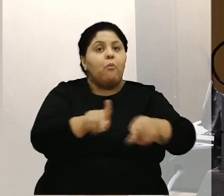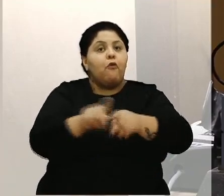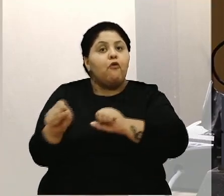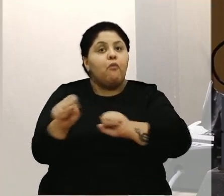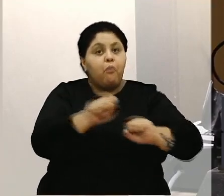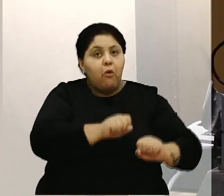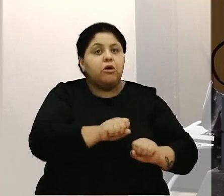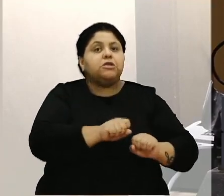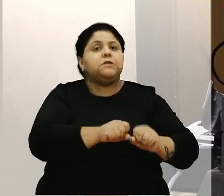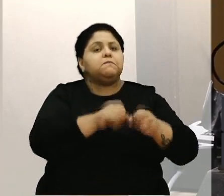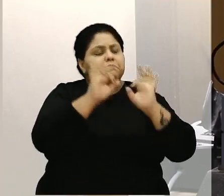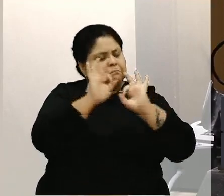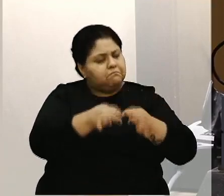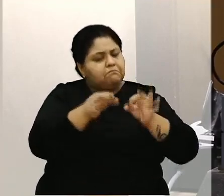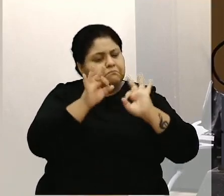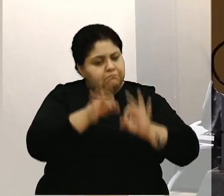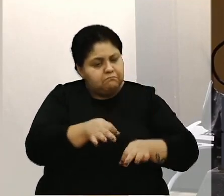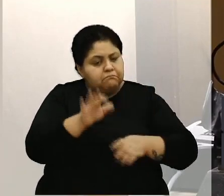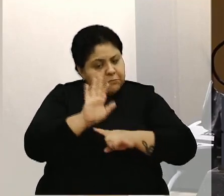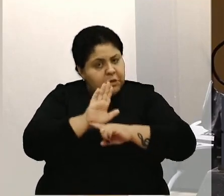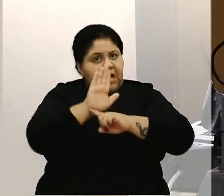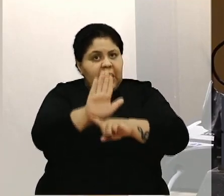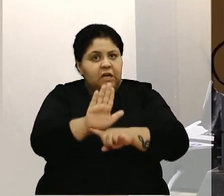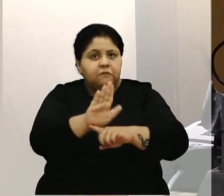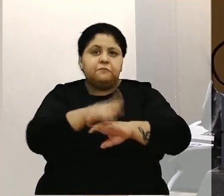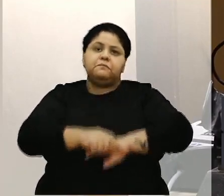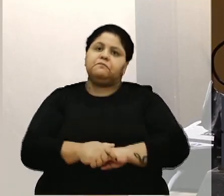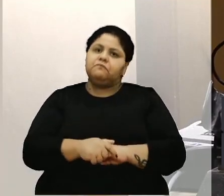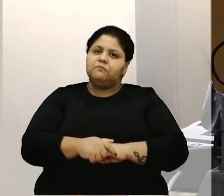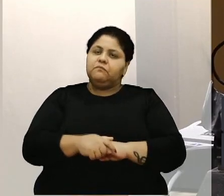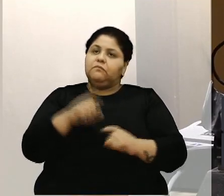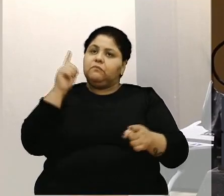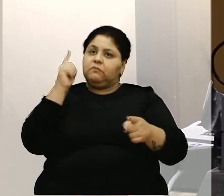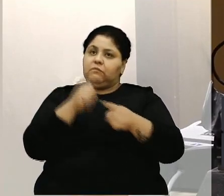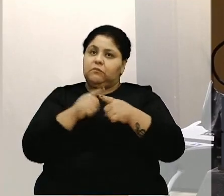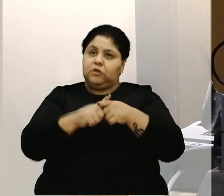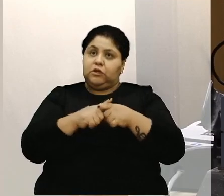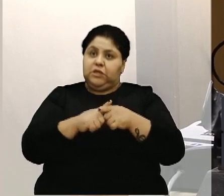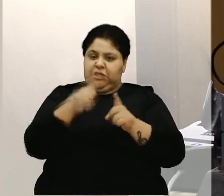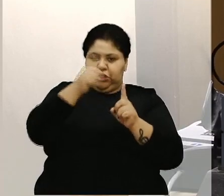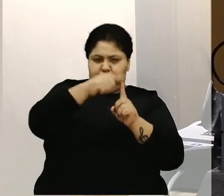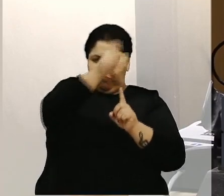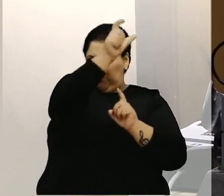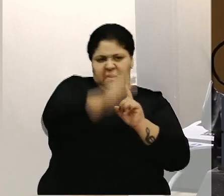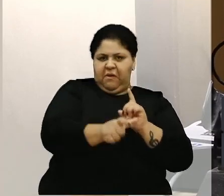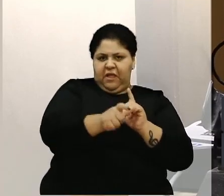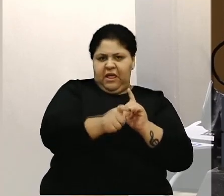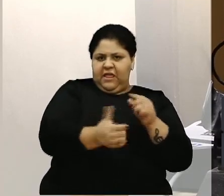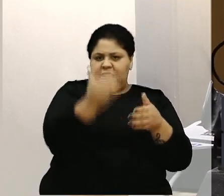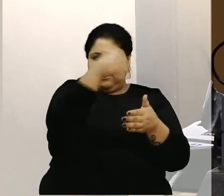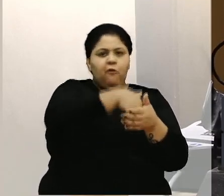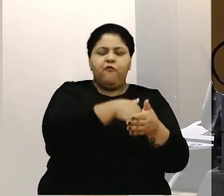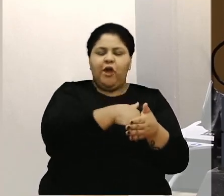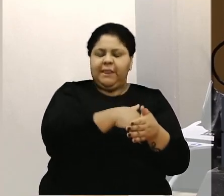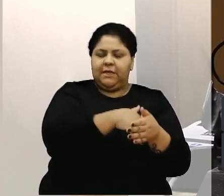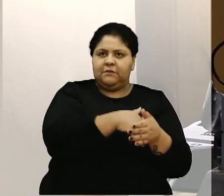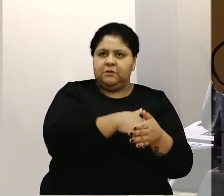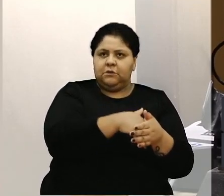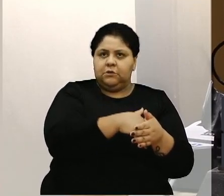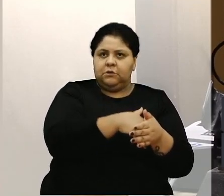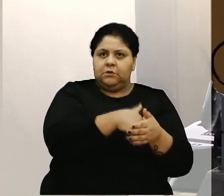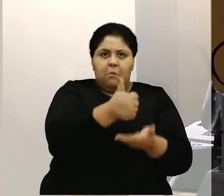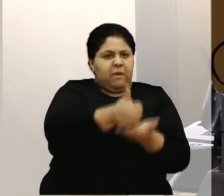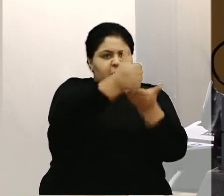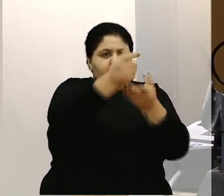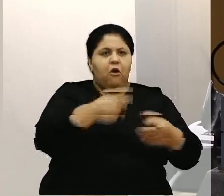ter a certeza de que vai ser ajudado. Porque esse tipo de gente não vota a favor do